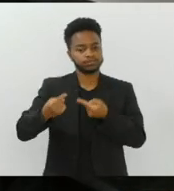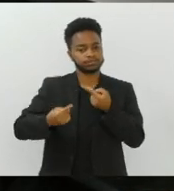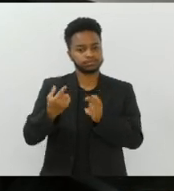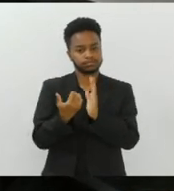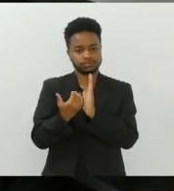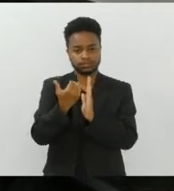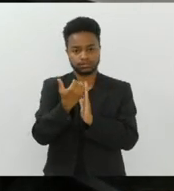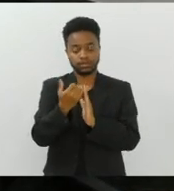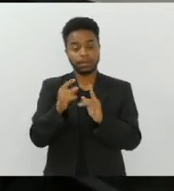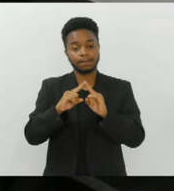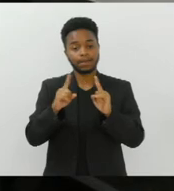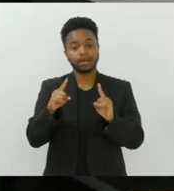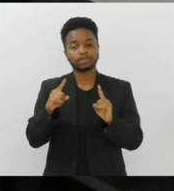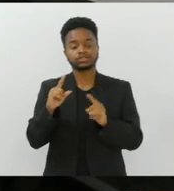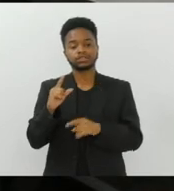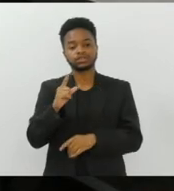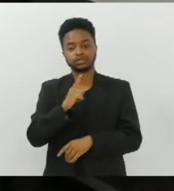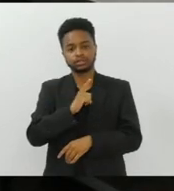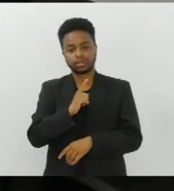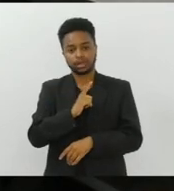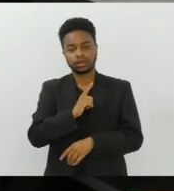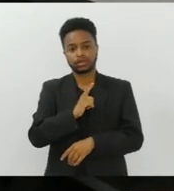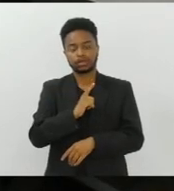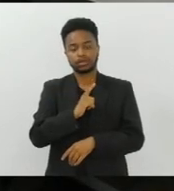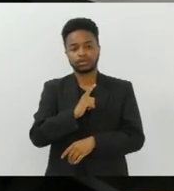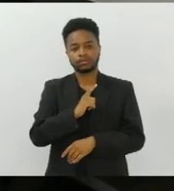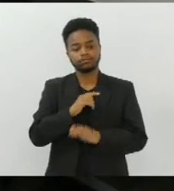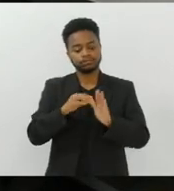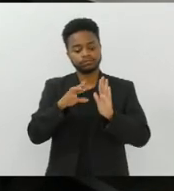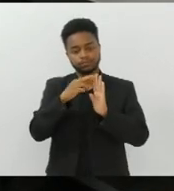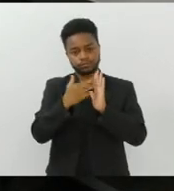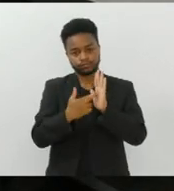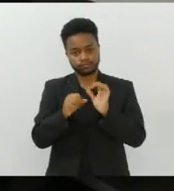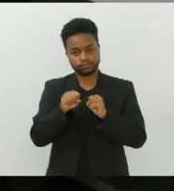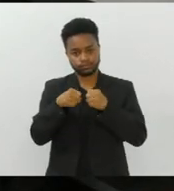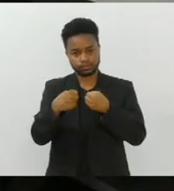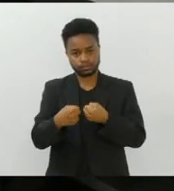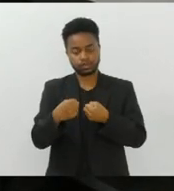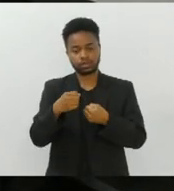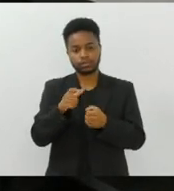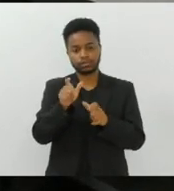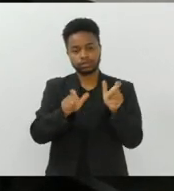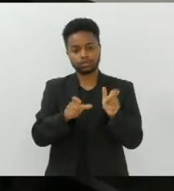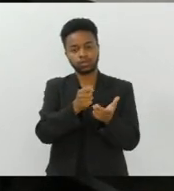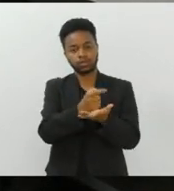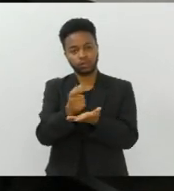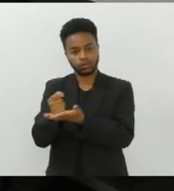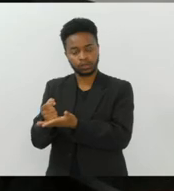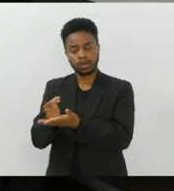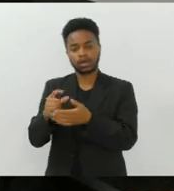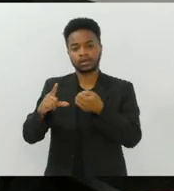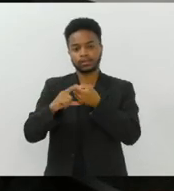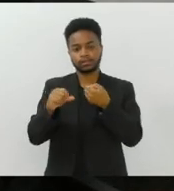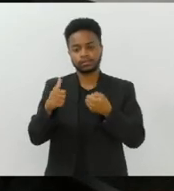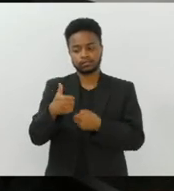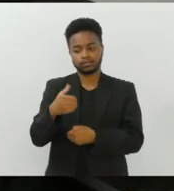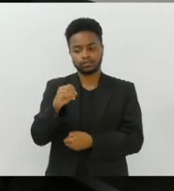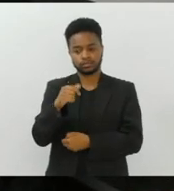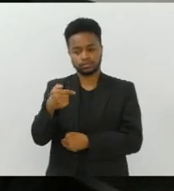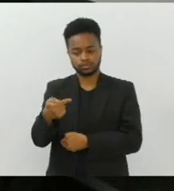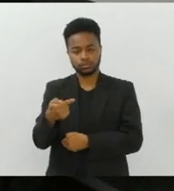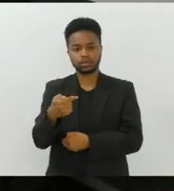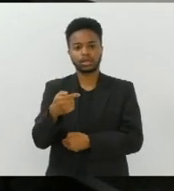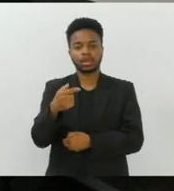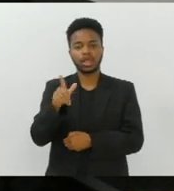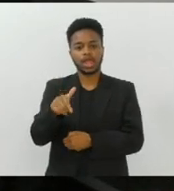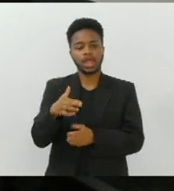elevada, nós temos uma figura no Código de Defesa do Consumidor, artigo 107, que é a Convenção Coletiva de Consumo, que